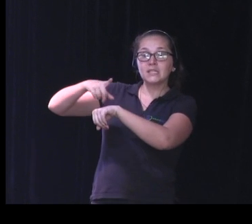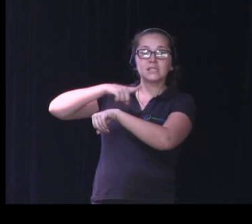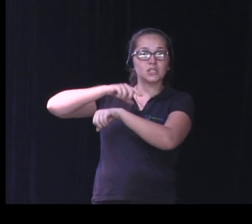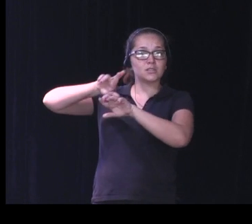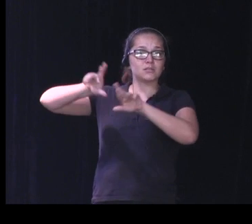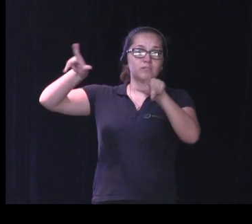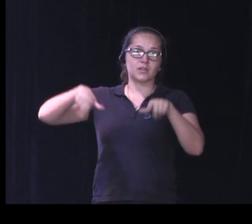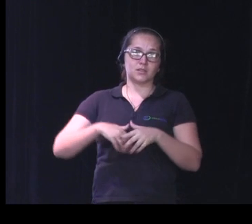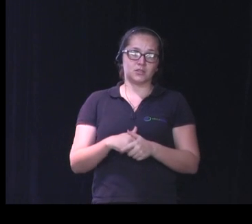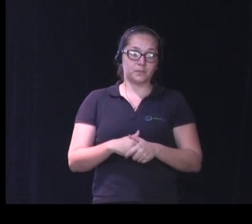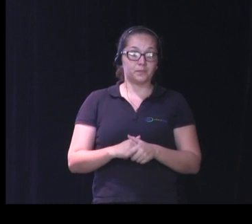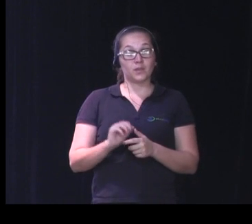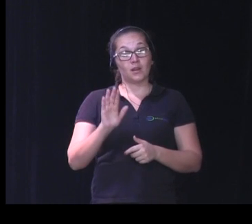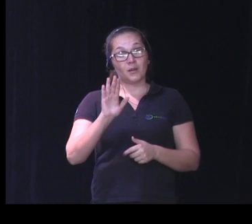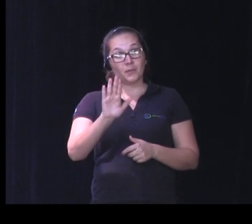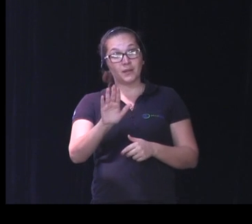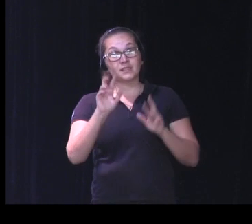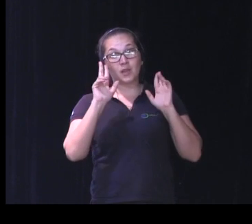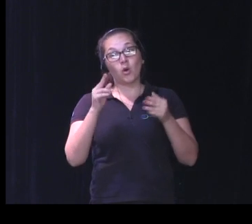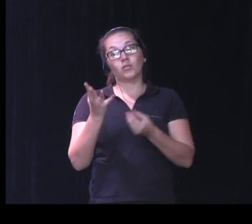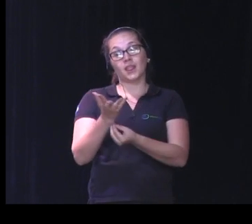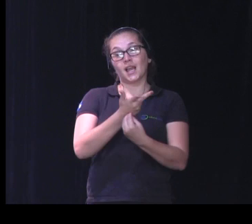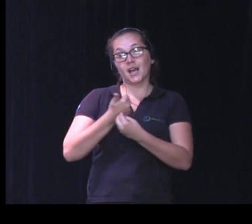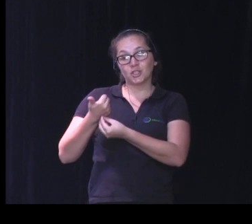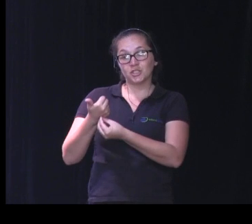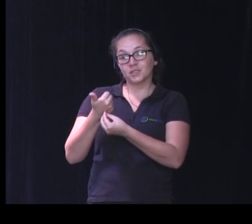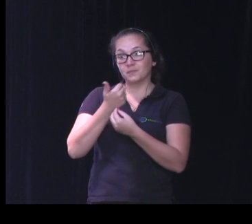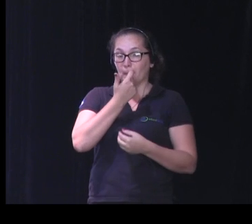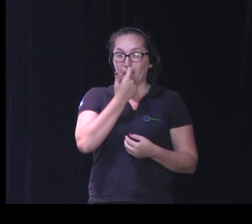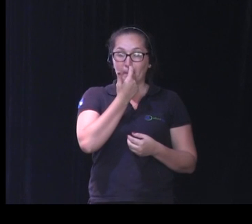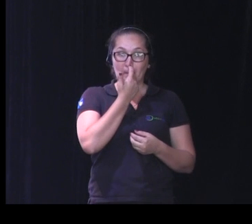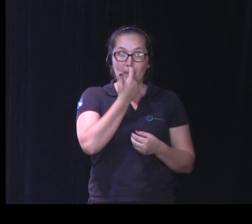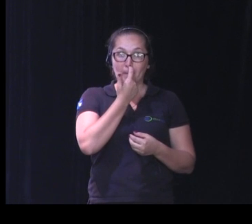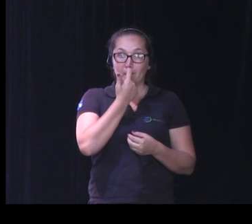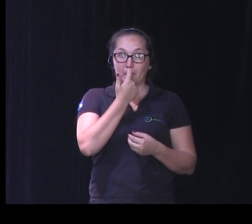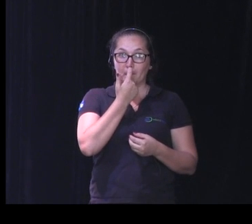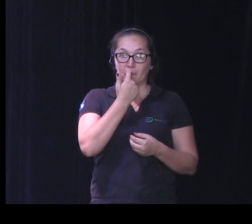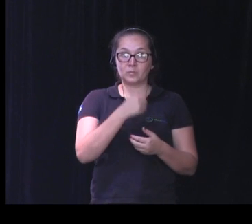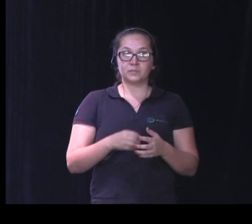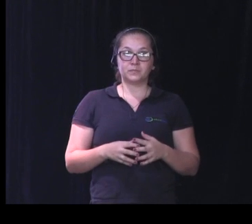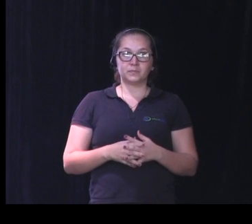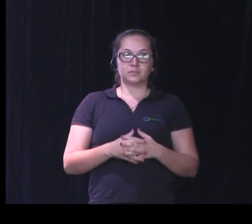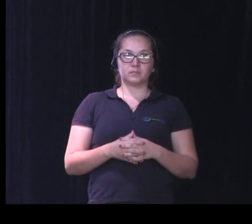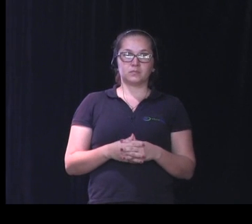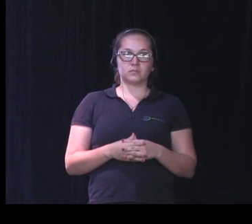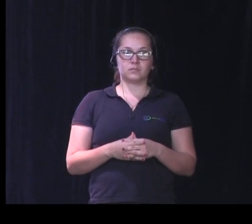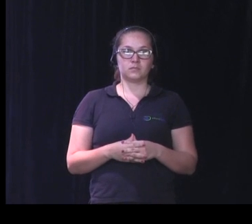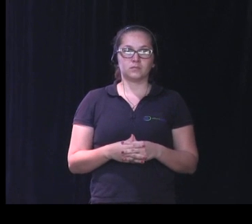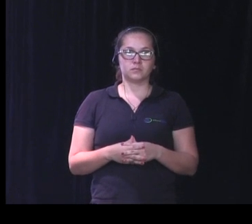enaltecendo o que o país tinha de diferente. Mas assim como na arte,